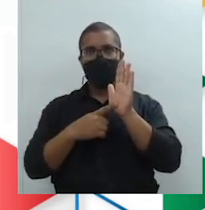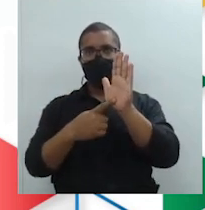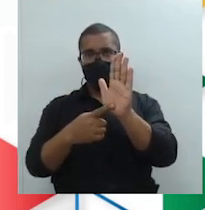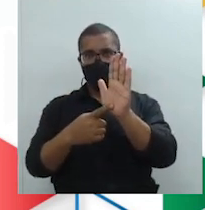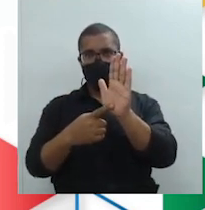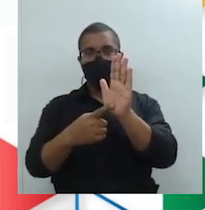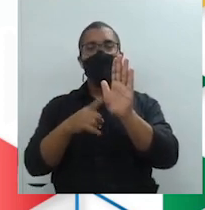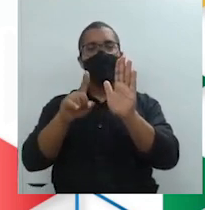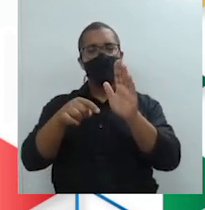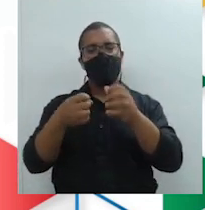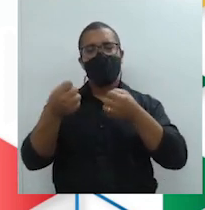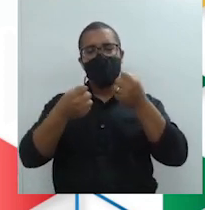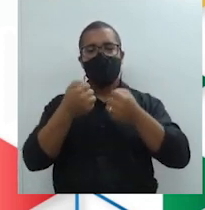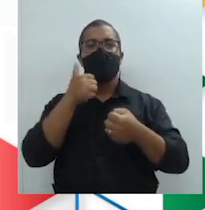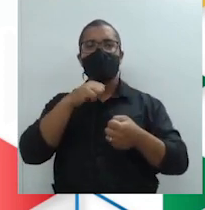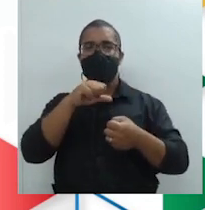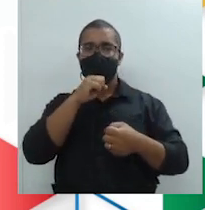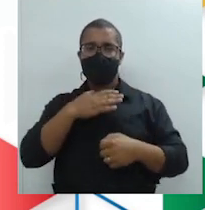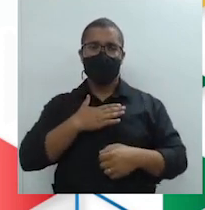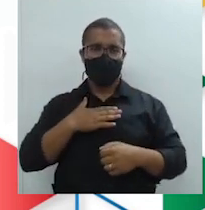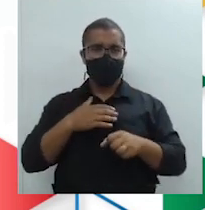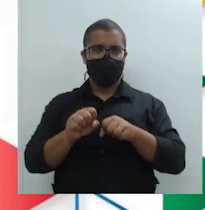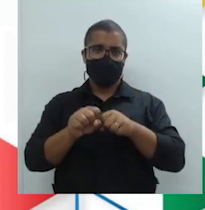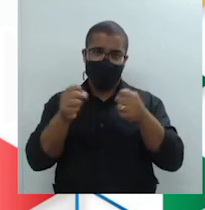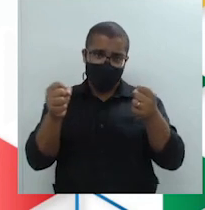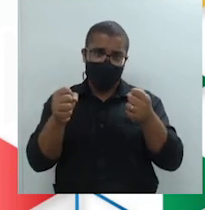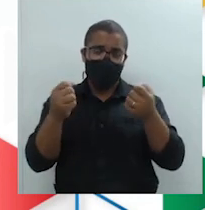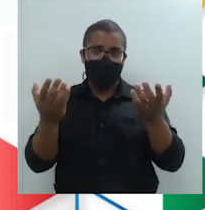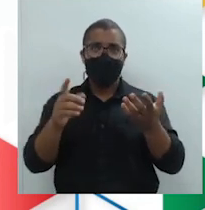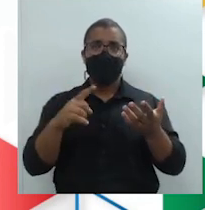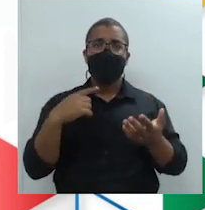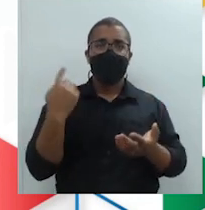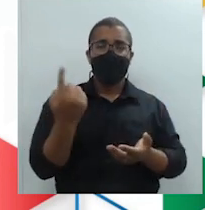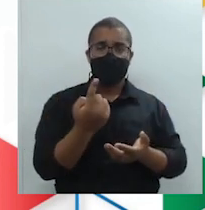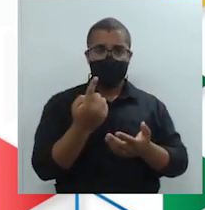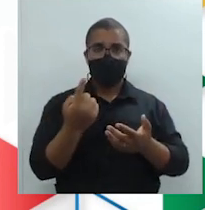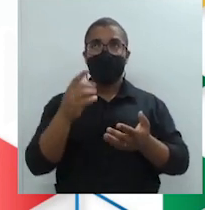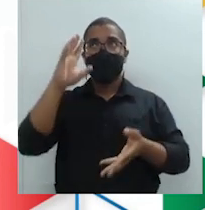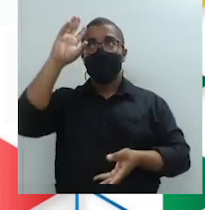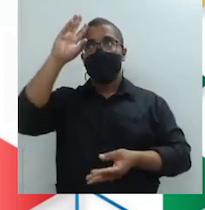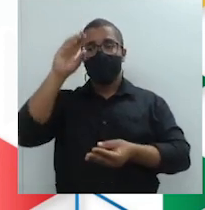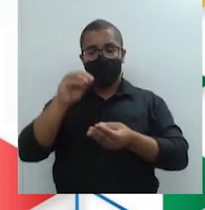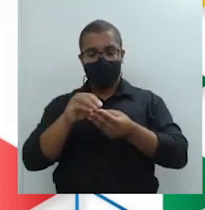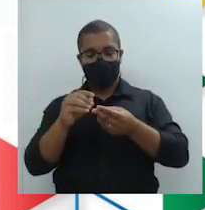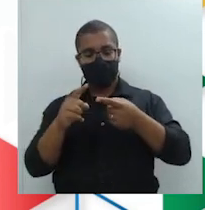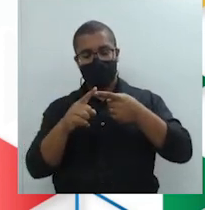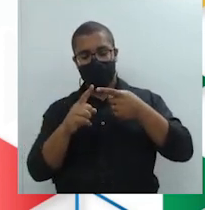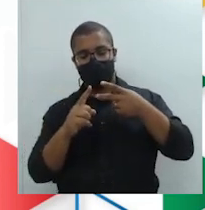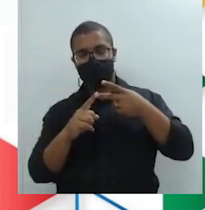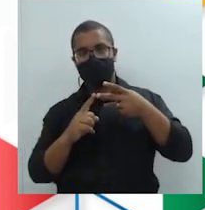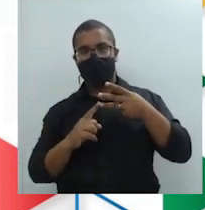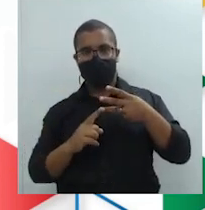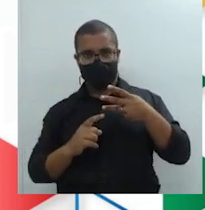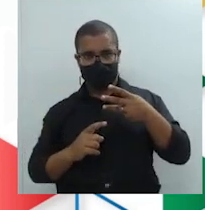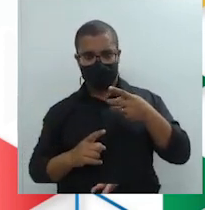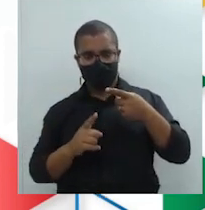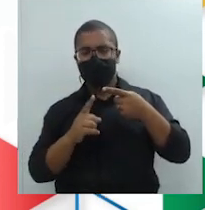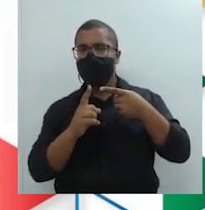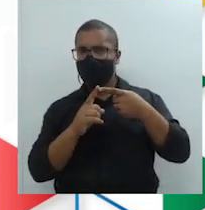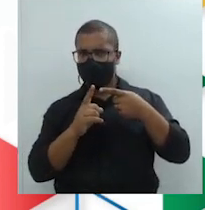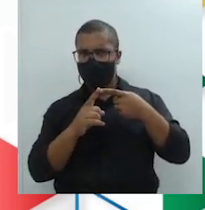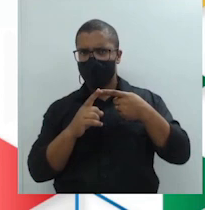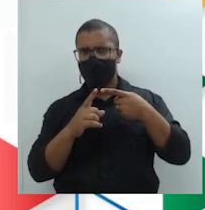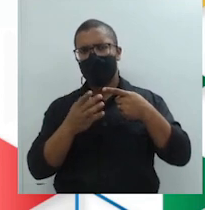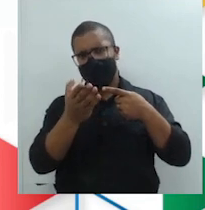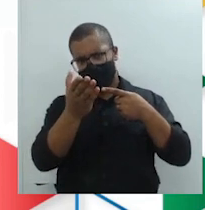o carro da minha mãe quebrou. Podemos concluir desta frase 3 questões implícitas.